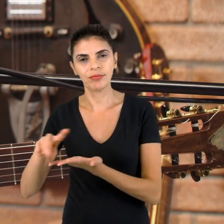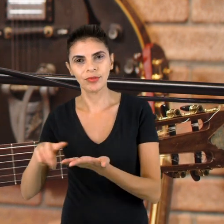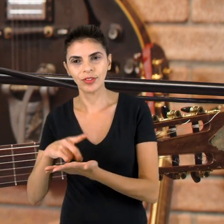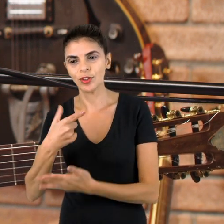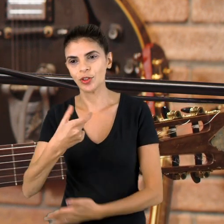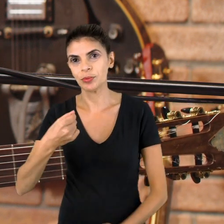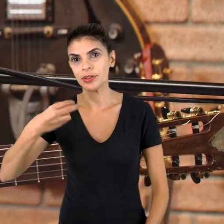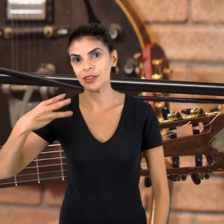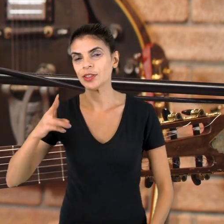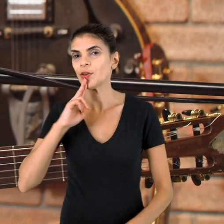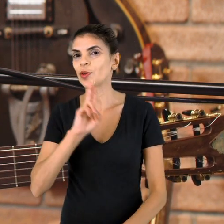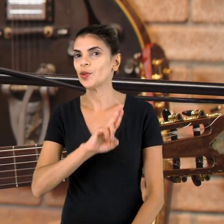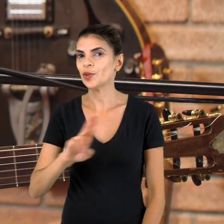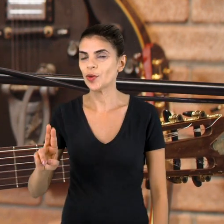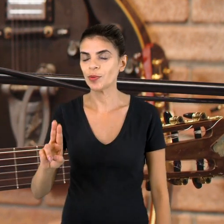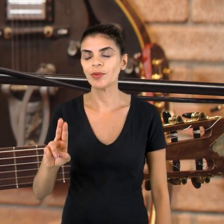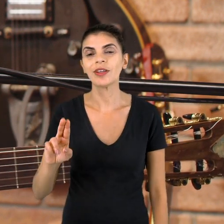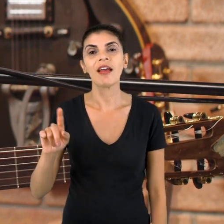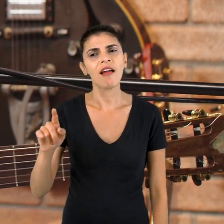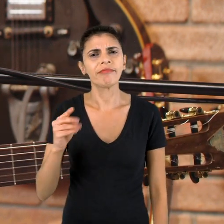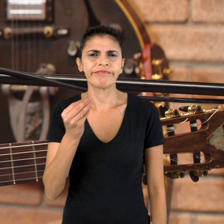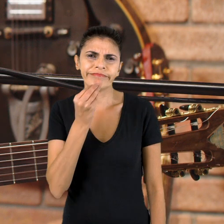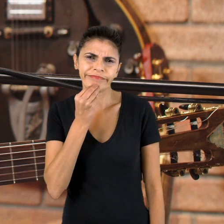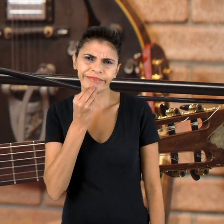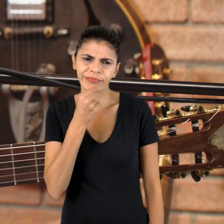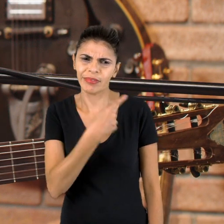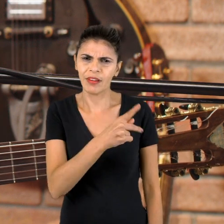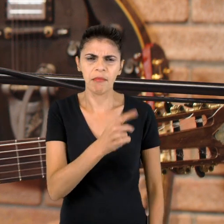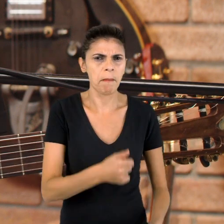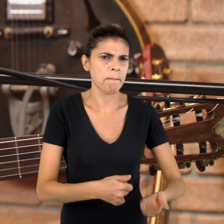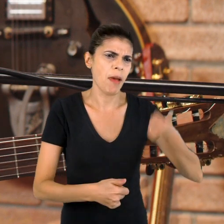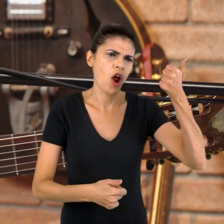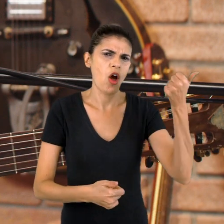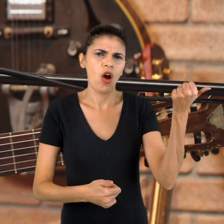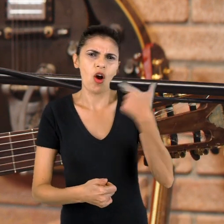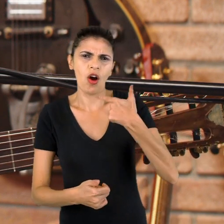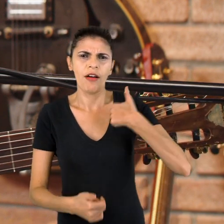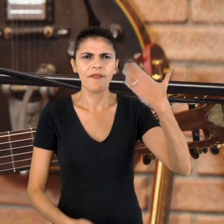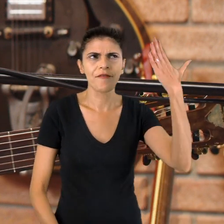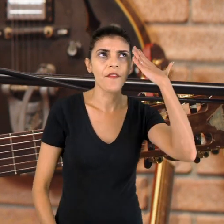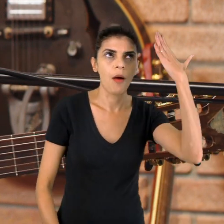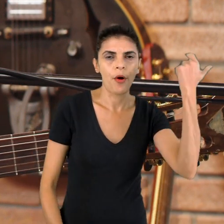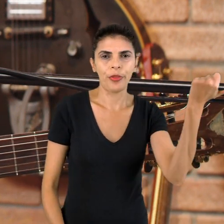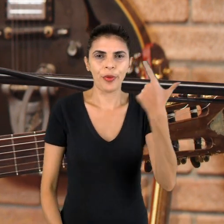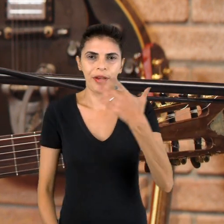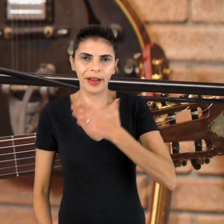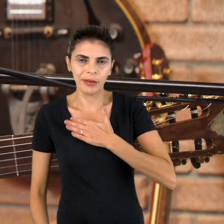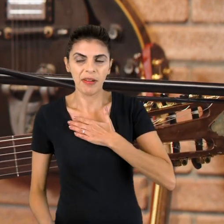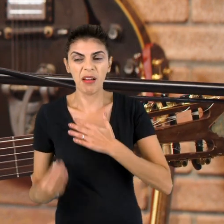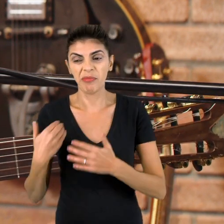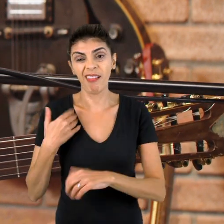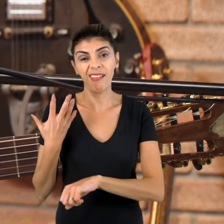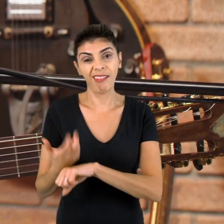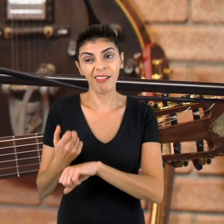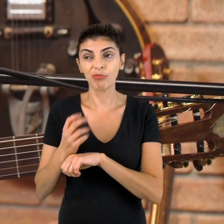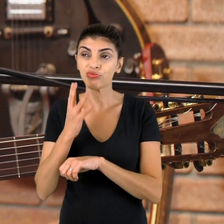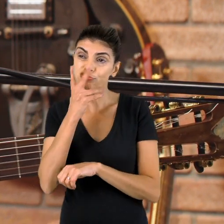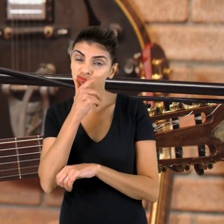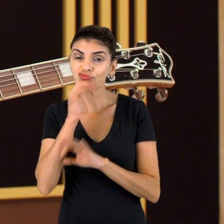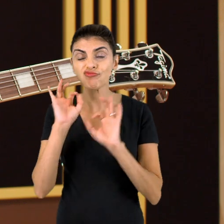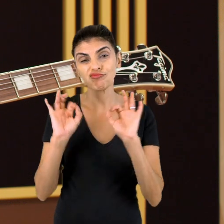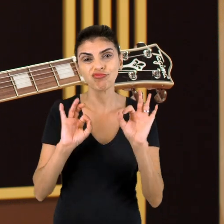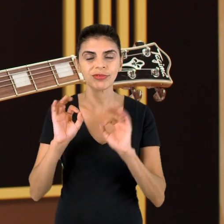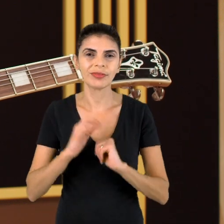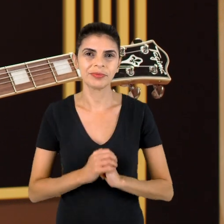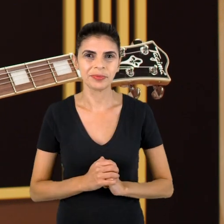de 2003, chamado Um Dia e Meio. Evidente que a gravação dele ficou muito mais famosa do que a minha, mas a minha gravação é bonitinha também.